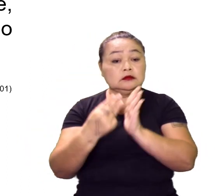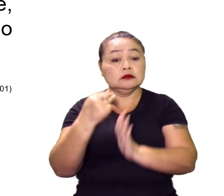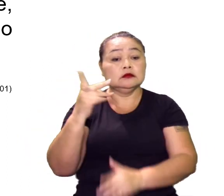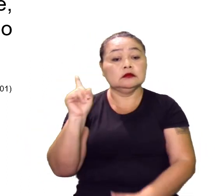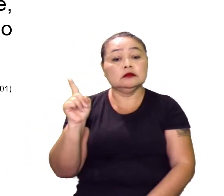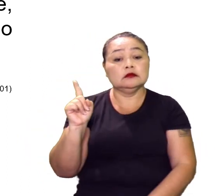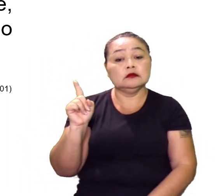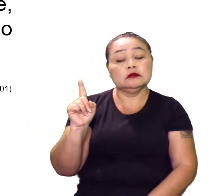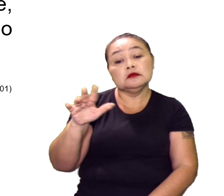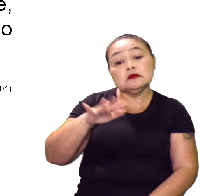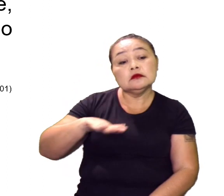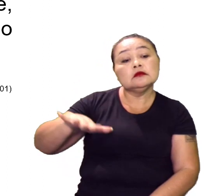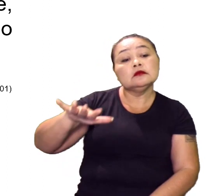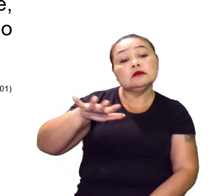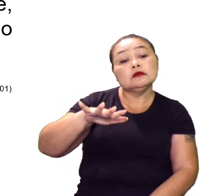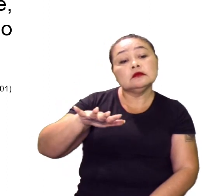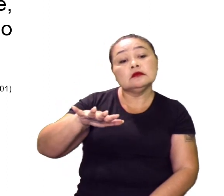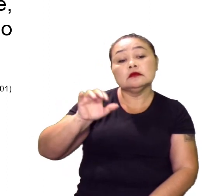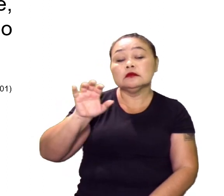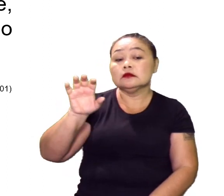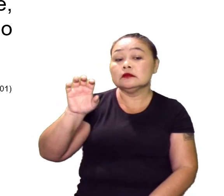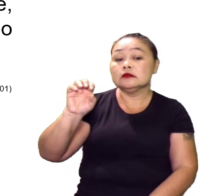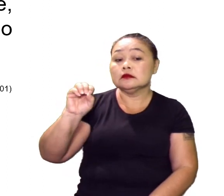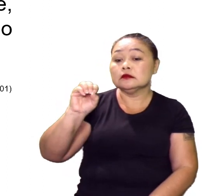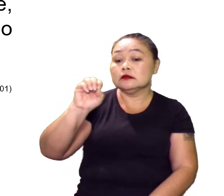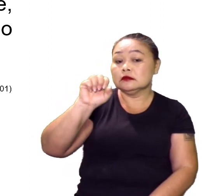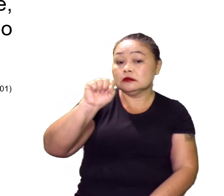né? Que ela é uma área que se estende